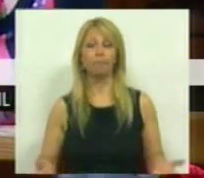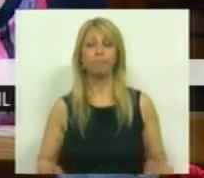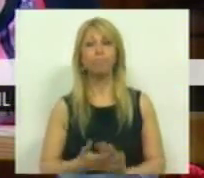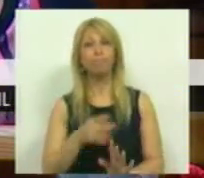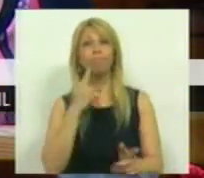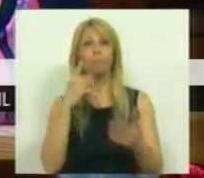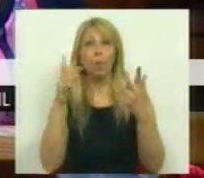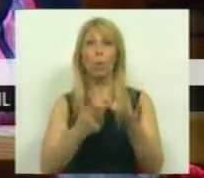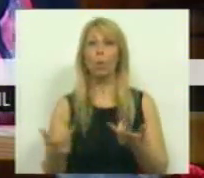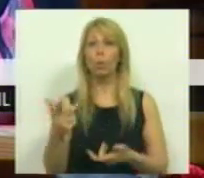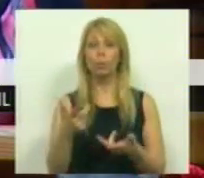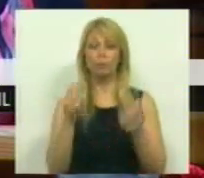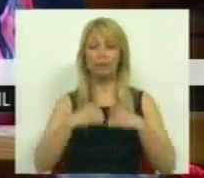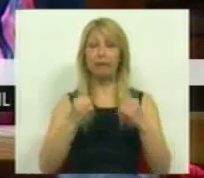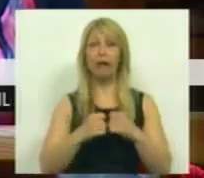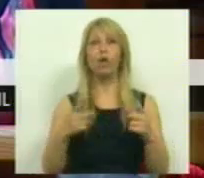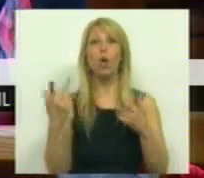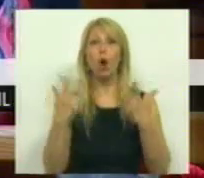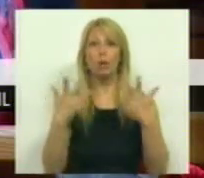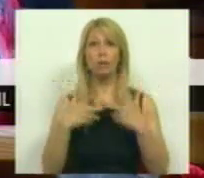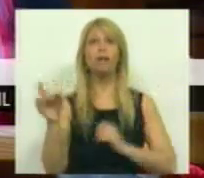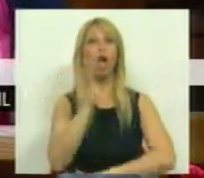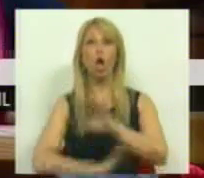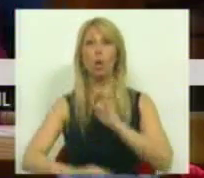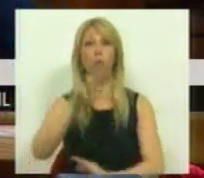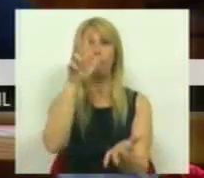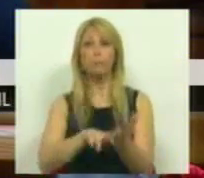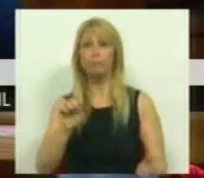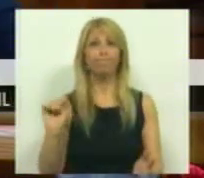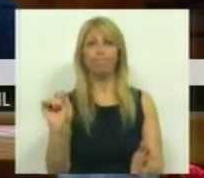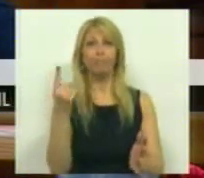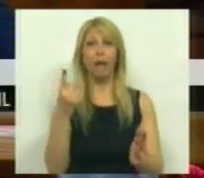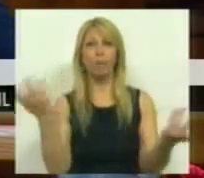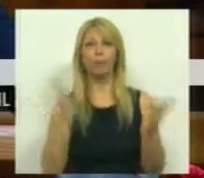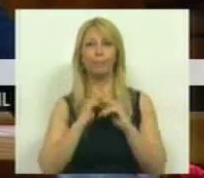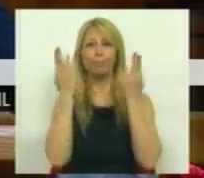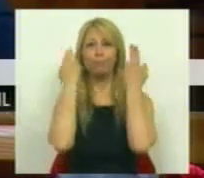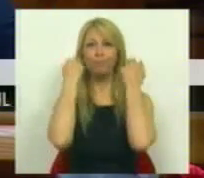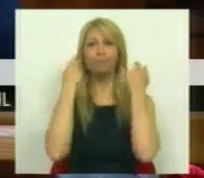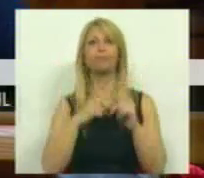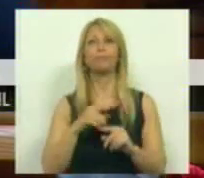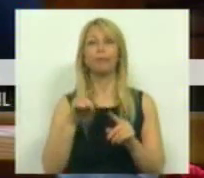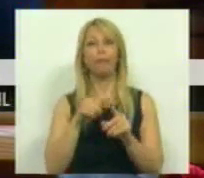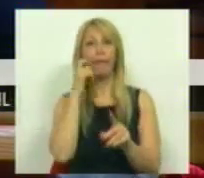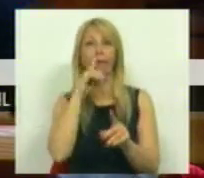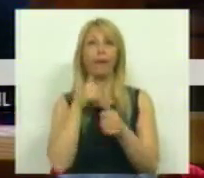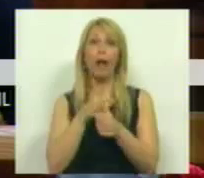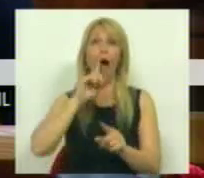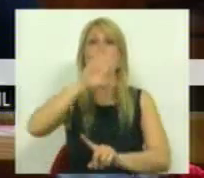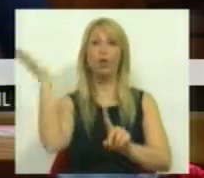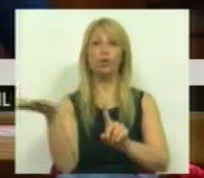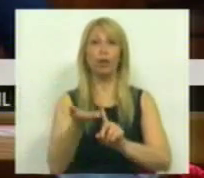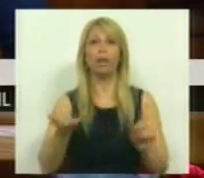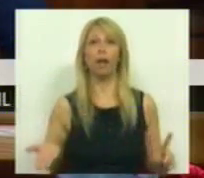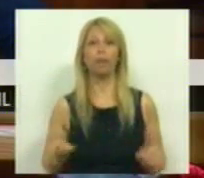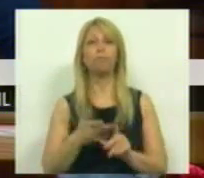Tratado Orçamental Europeu, aprovado à pressa por subservientes discípulos da austeridade, para se